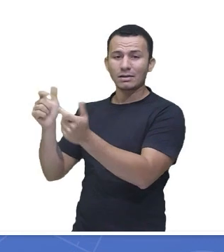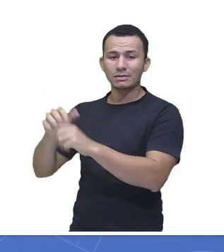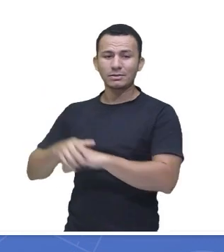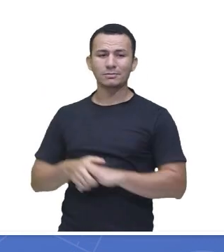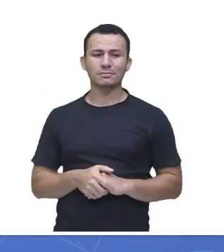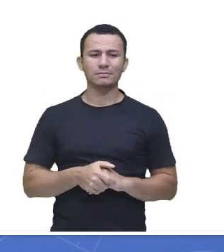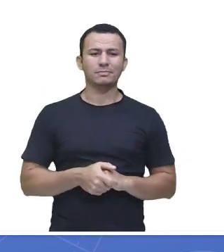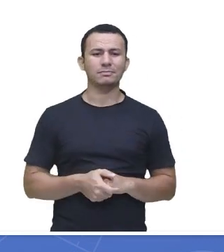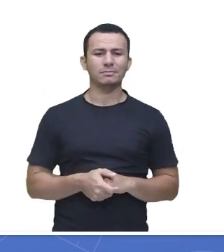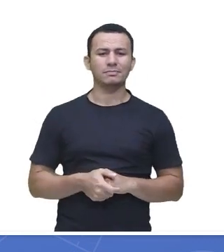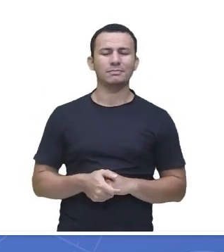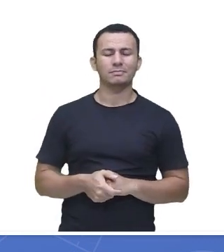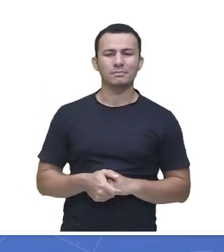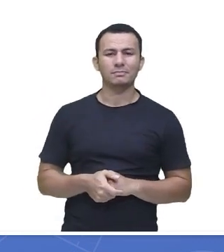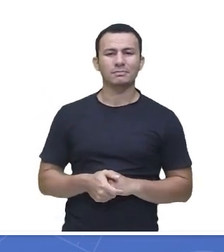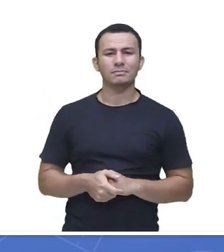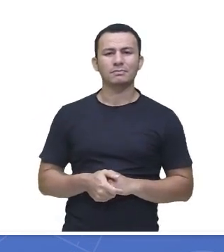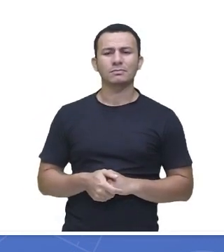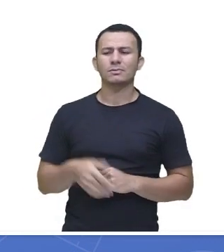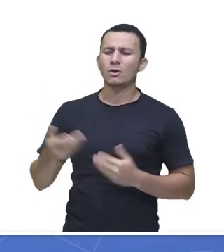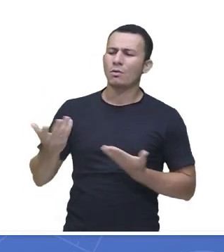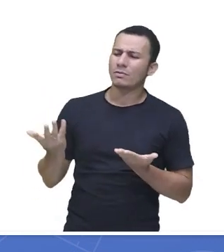Carlos, irmão em Escorpião,